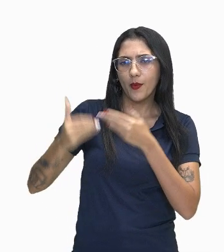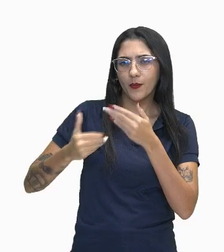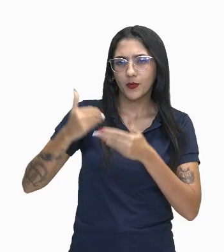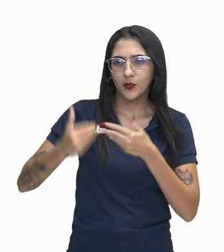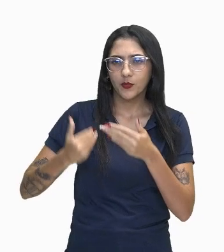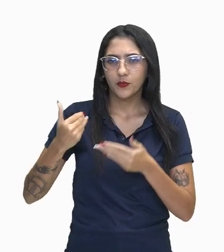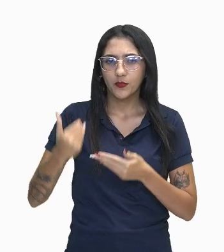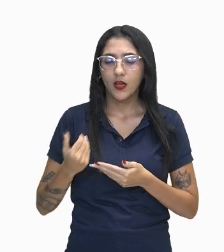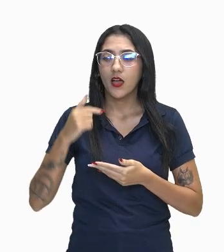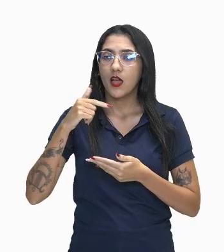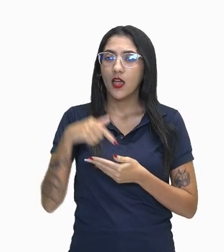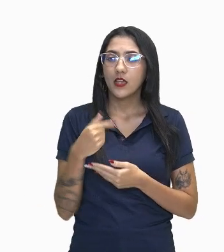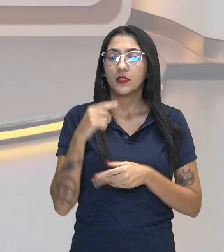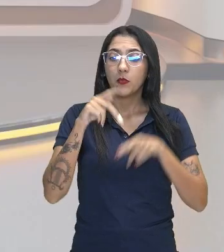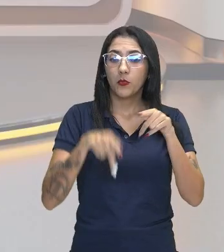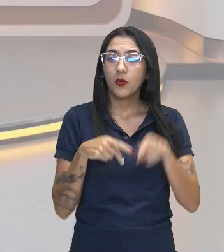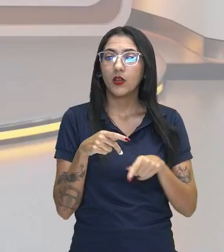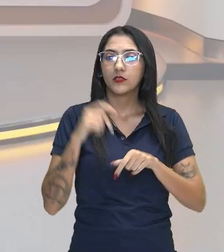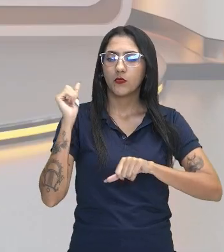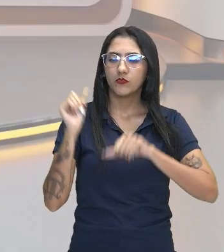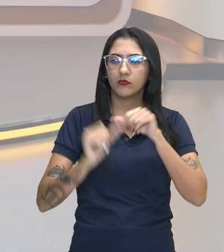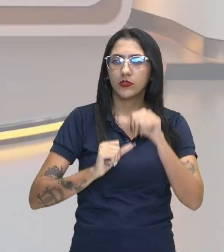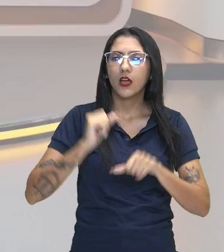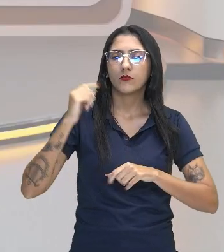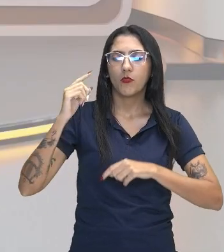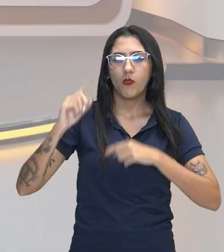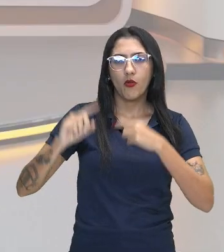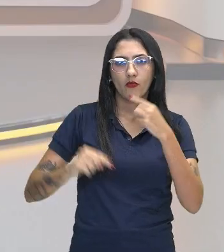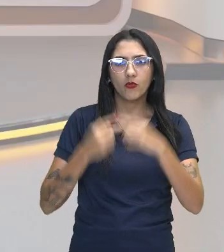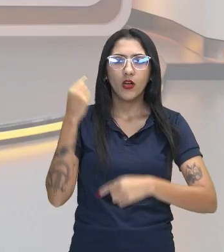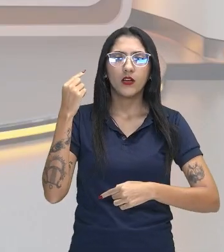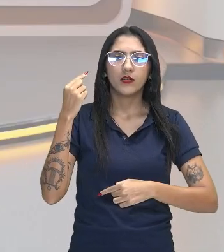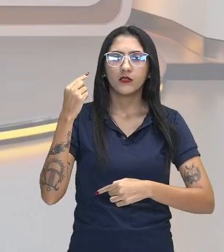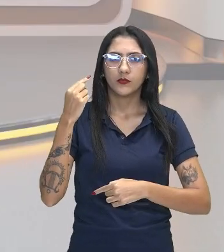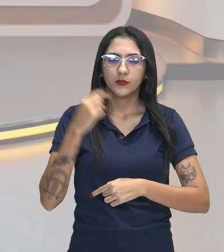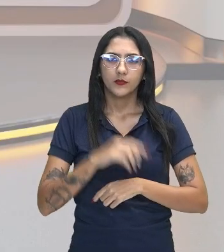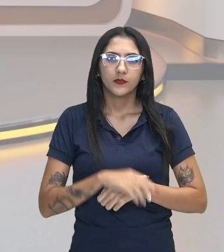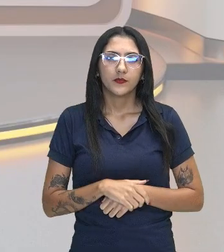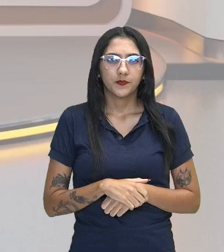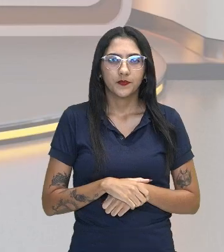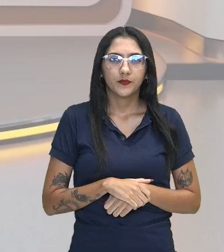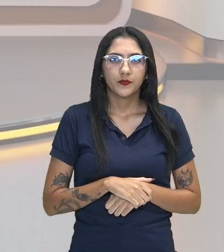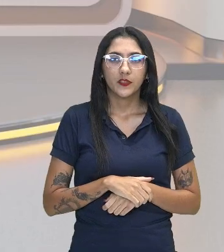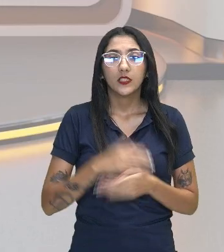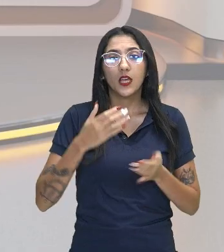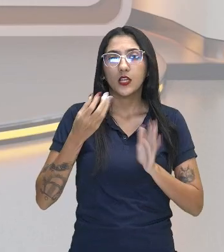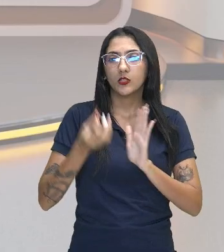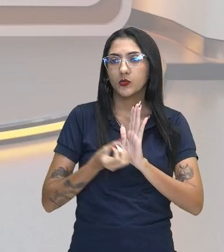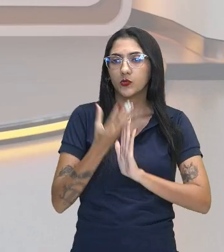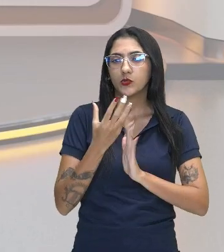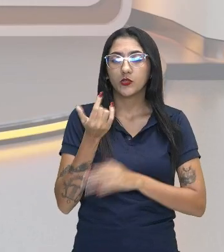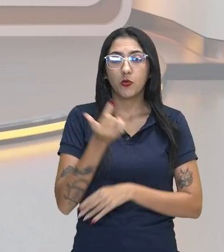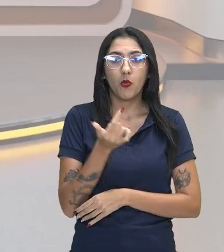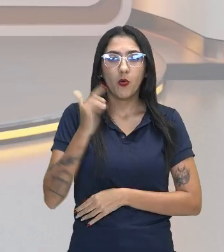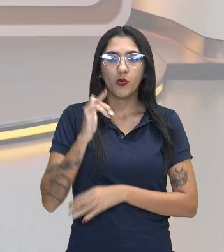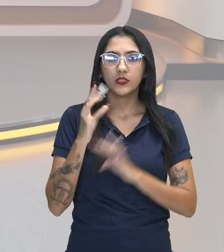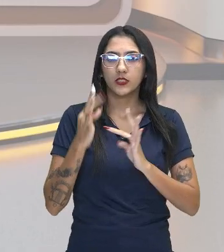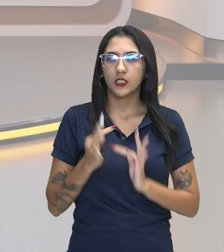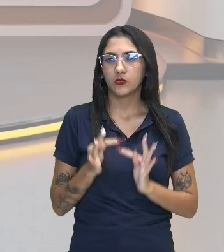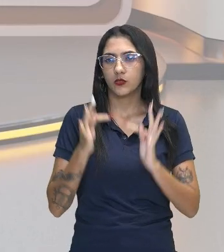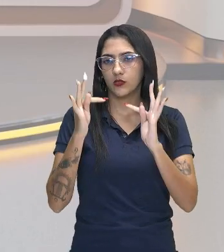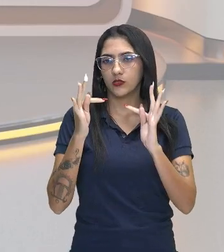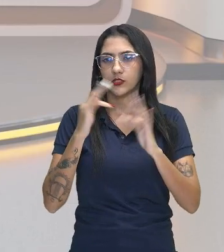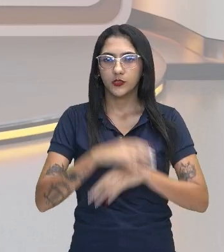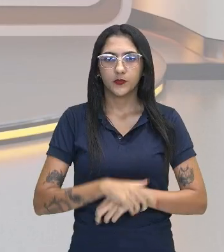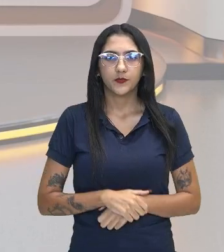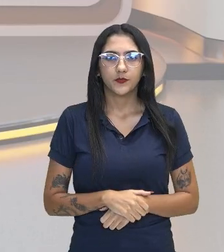civilizações, elas foram evoluindo, o ser humano ele foi evoluindo, então acabou surgindo outras tecnologias.